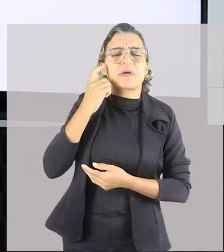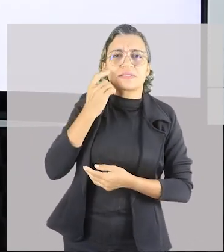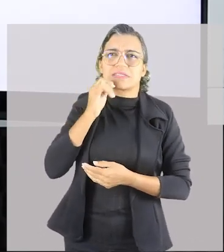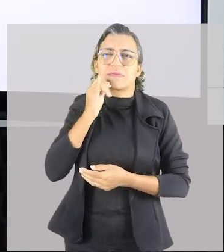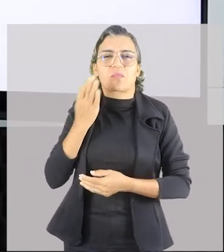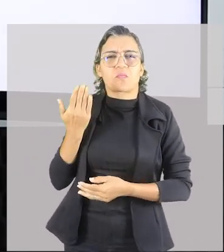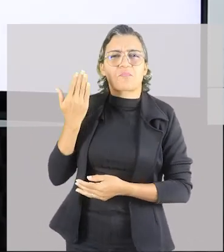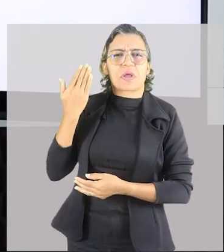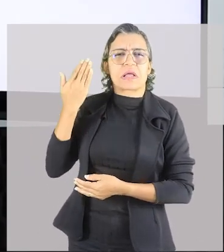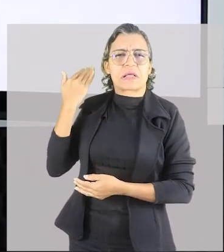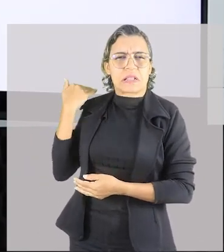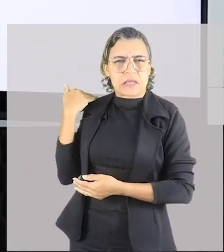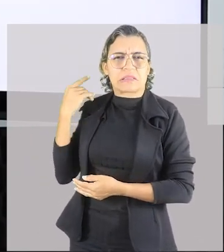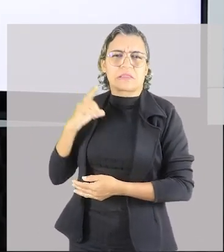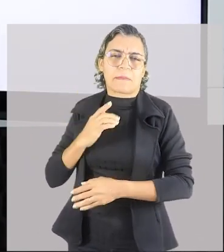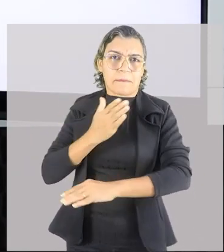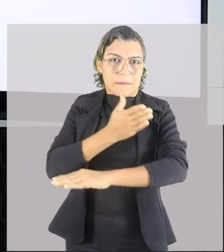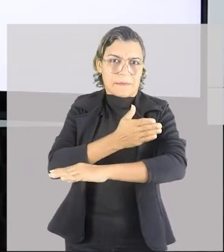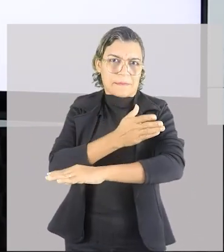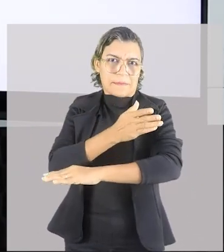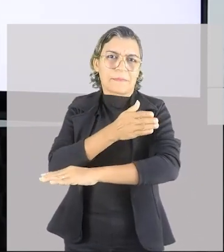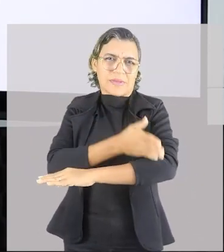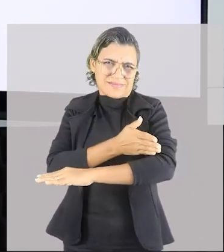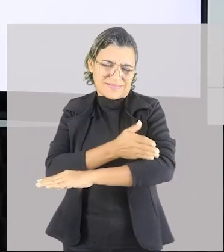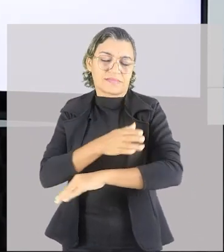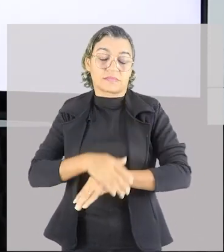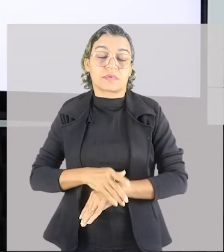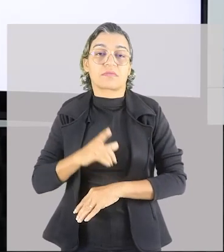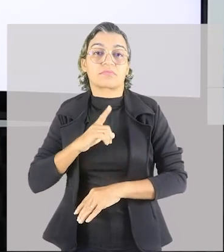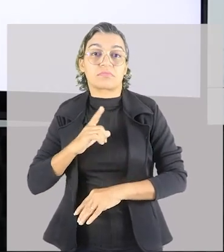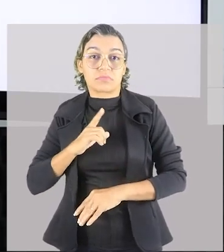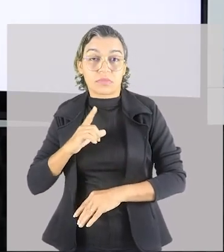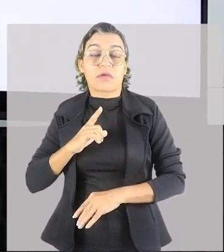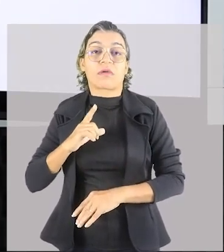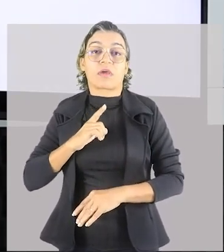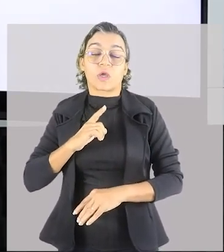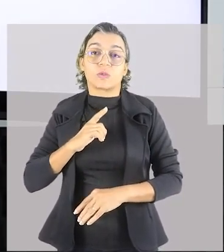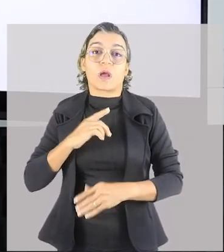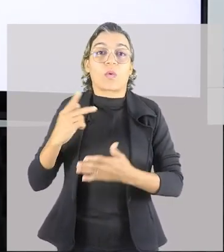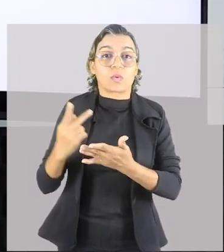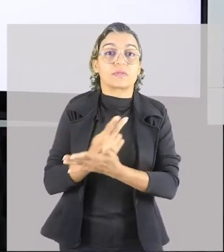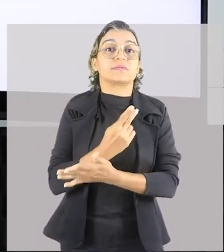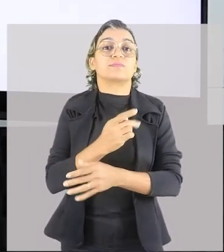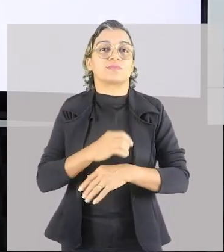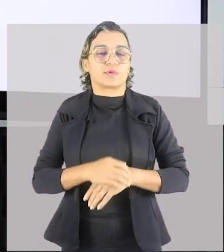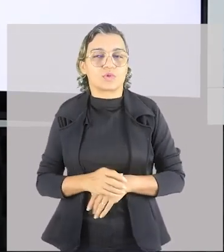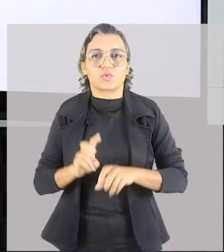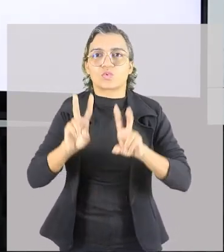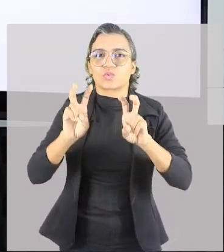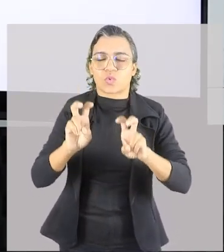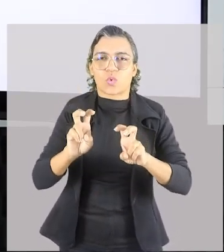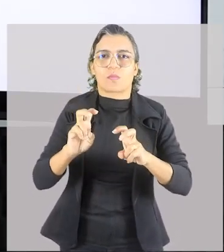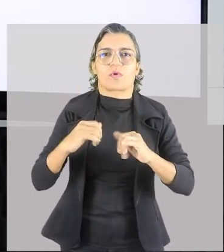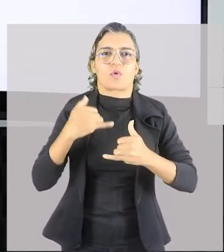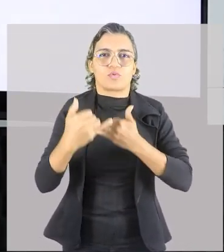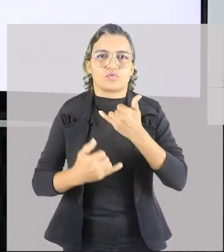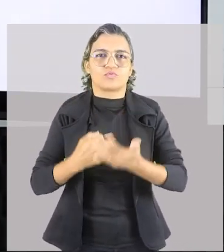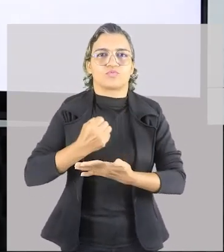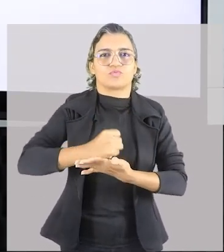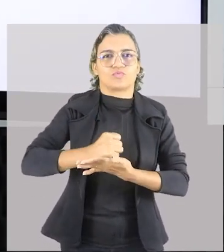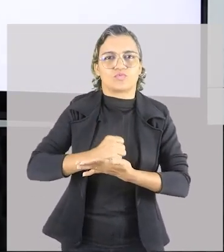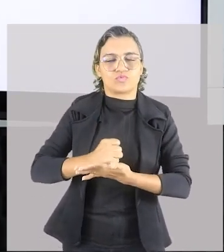os primórdios, desde a pré-história, se tem relatos de jogos, de práticas,